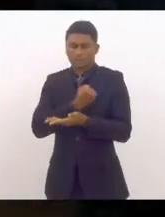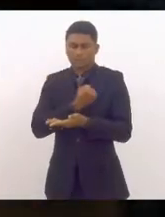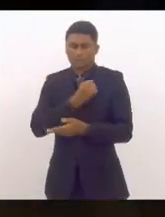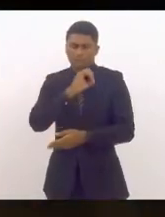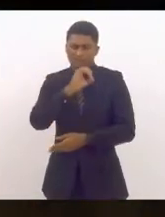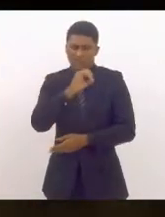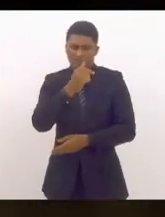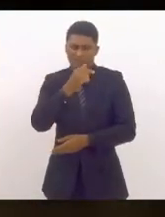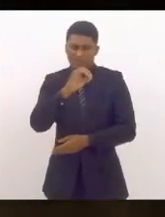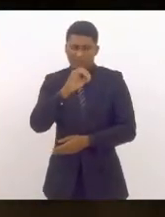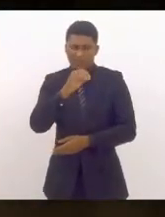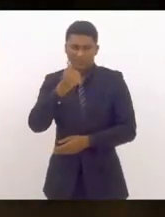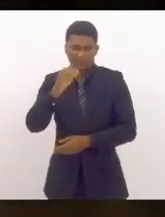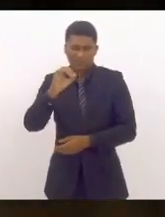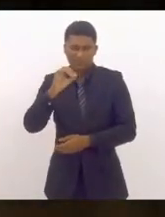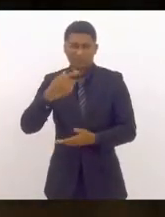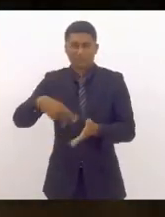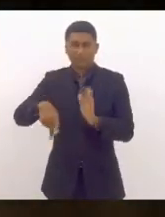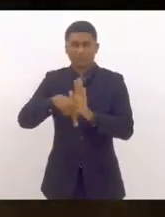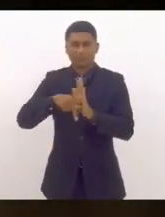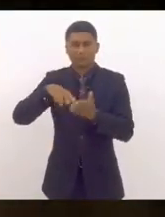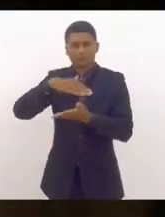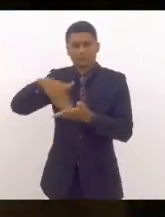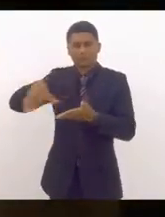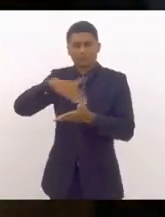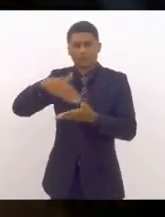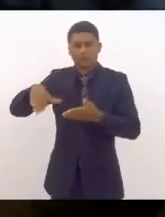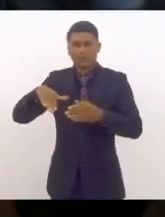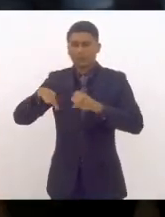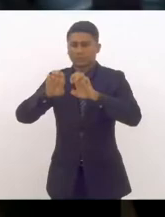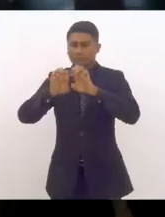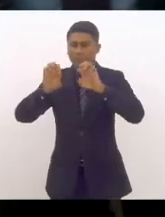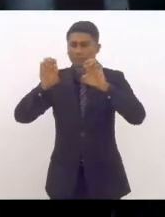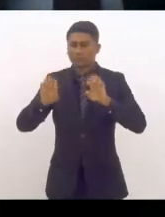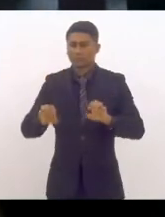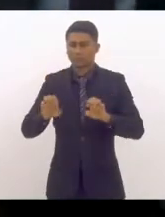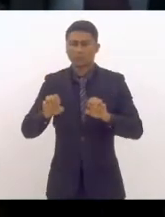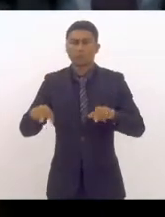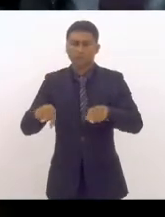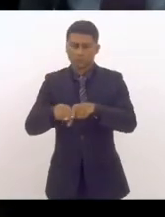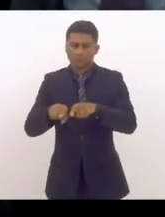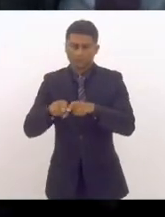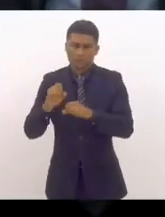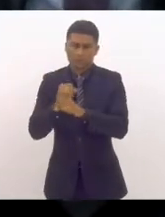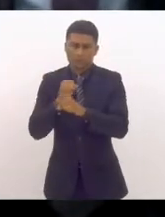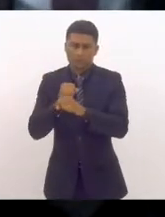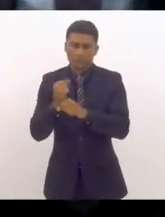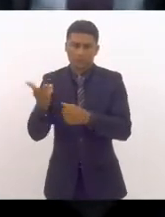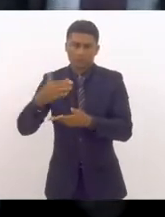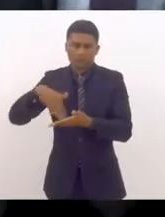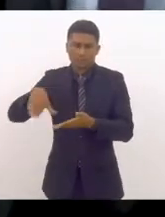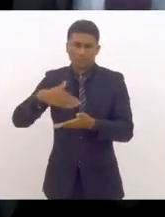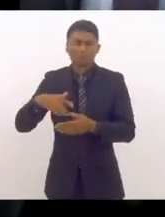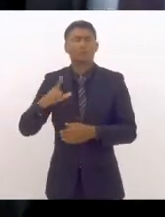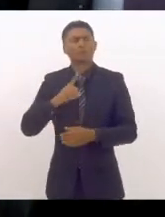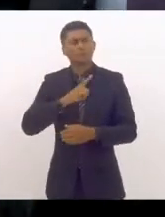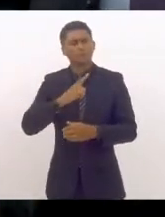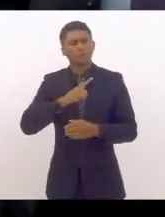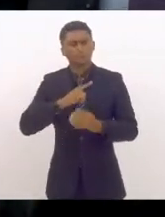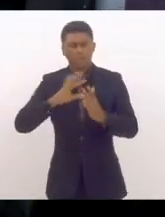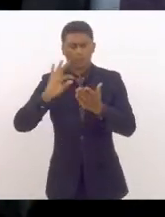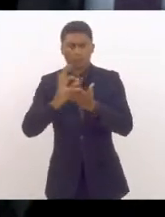07010 da Secretaria de Estado de Infraestrutura e Obras, um contrato